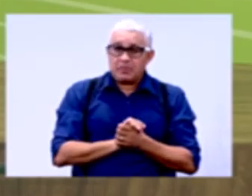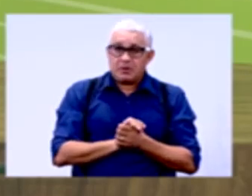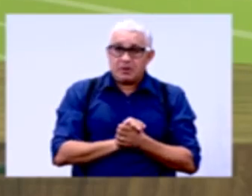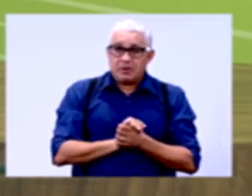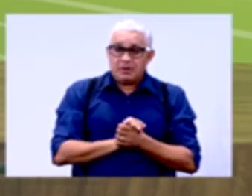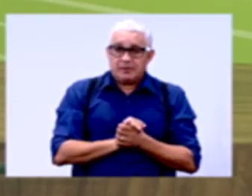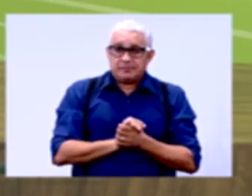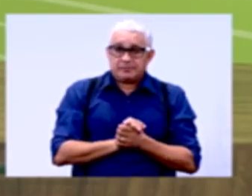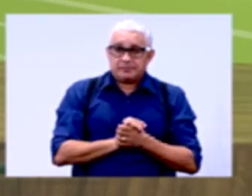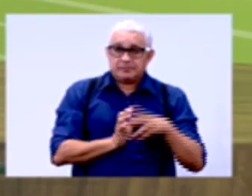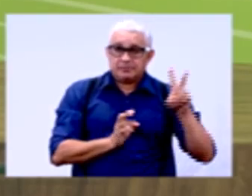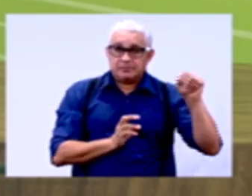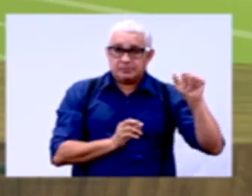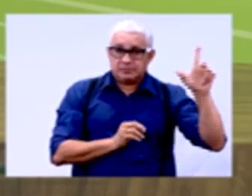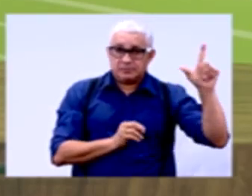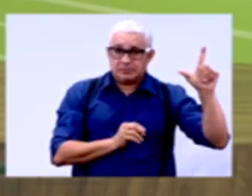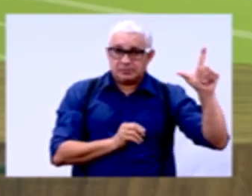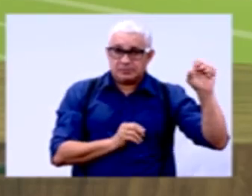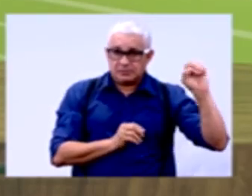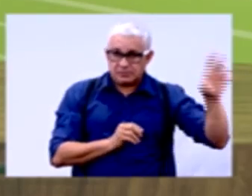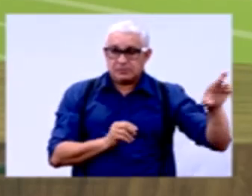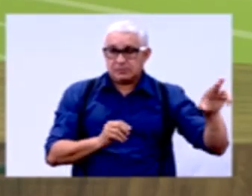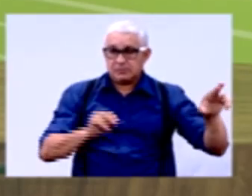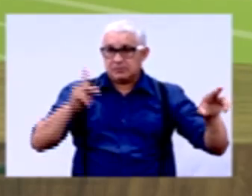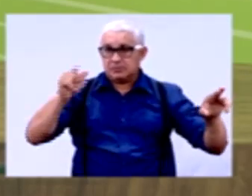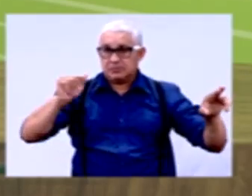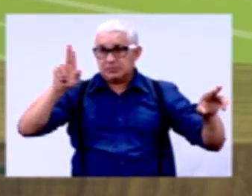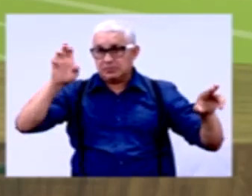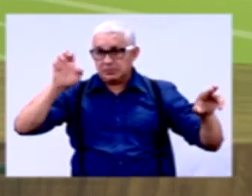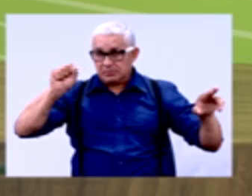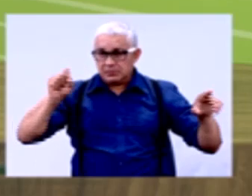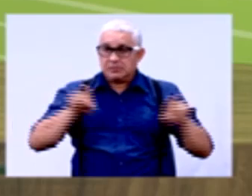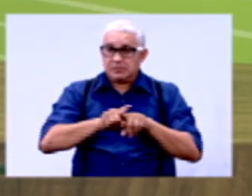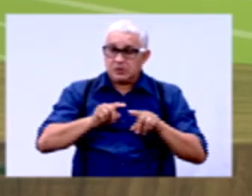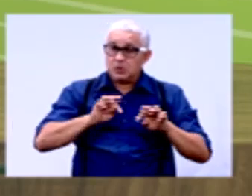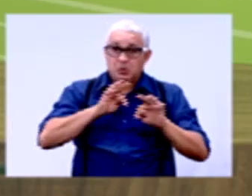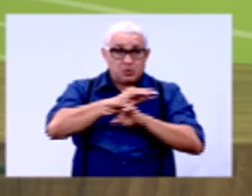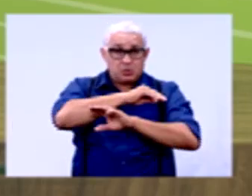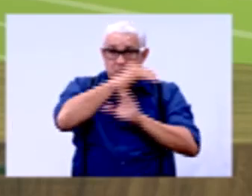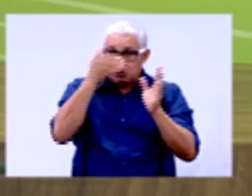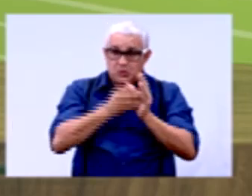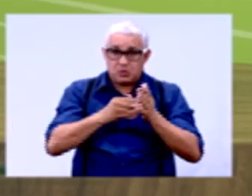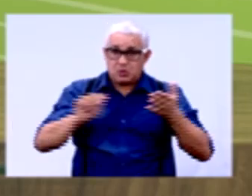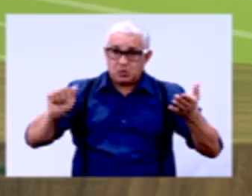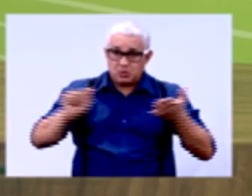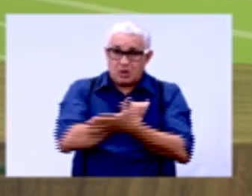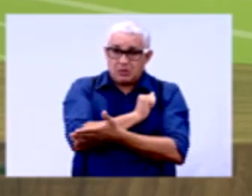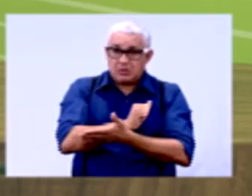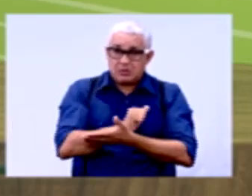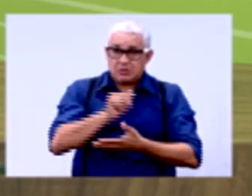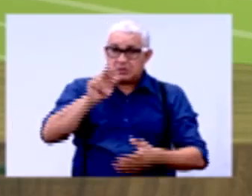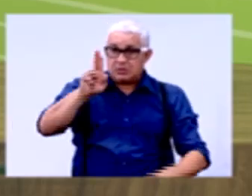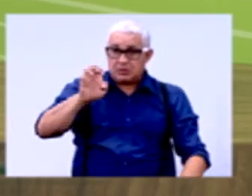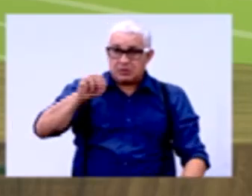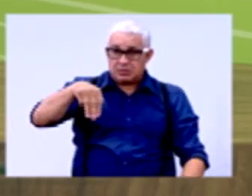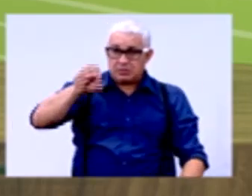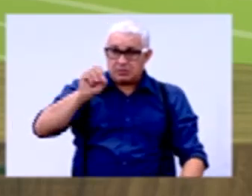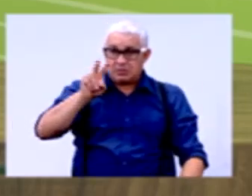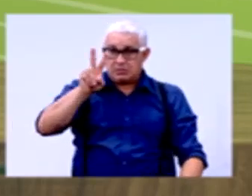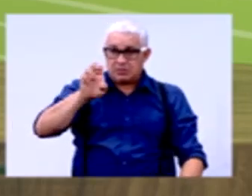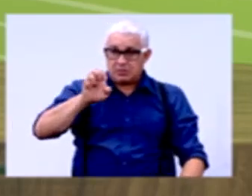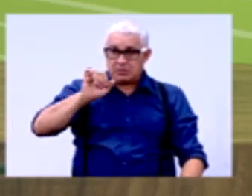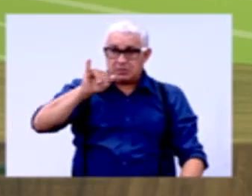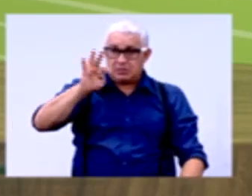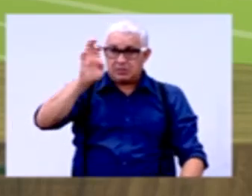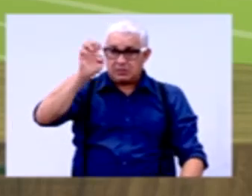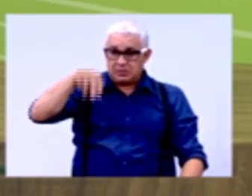pares e valores são todos excluídos. O remove item, ele exclui